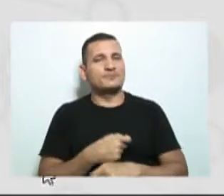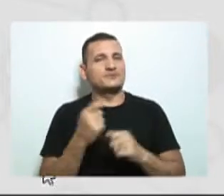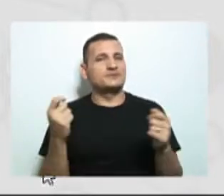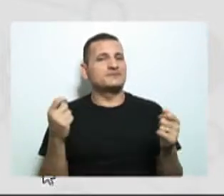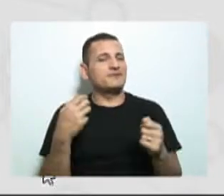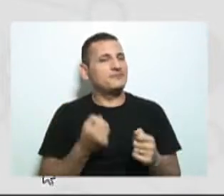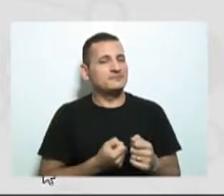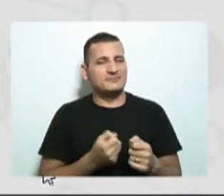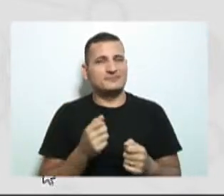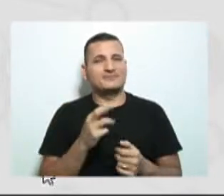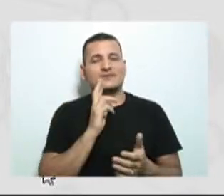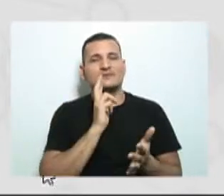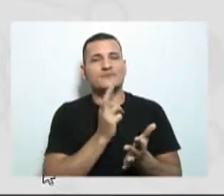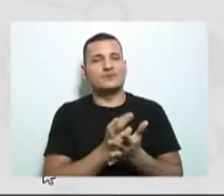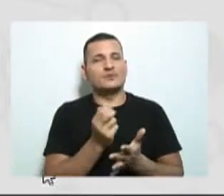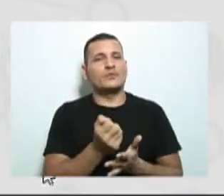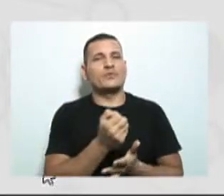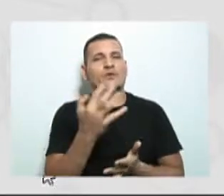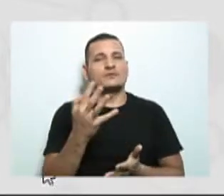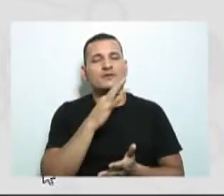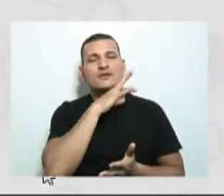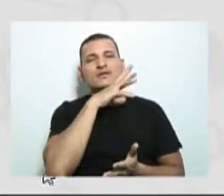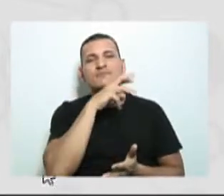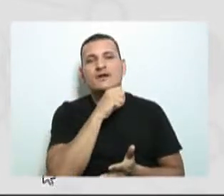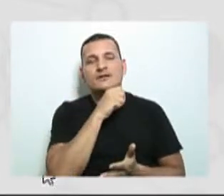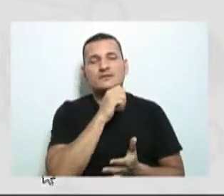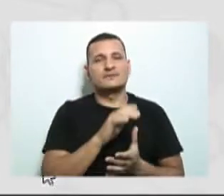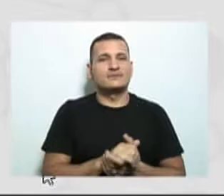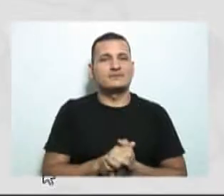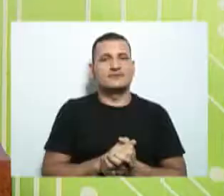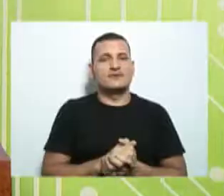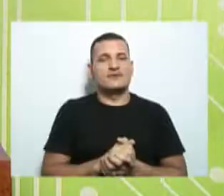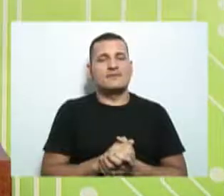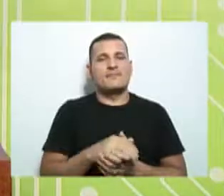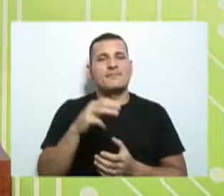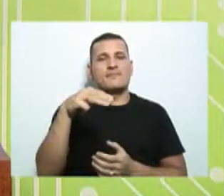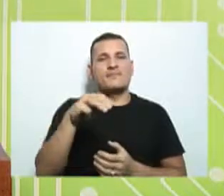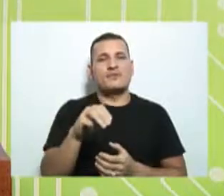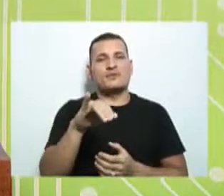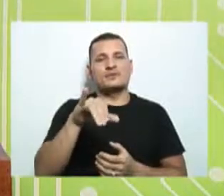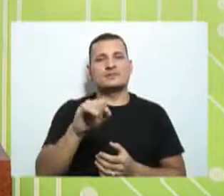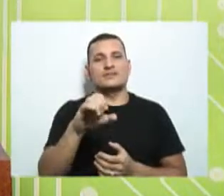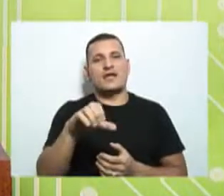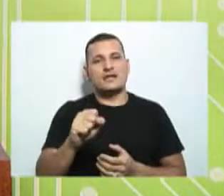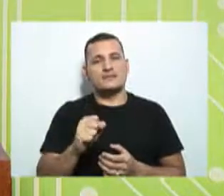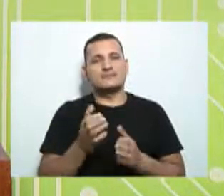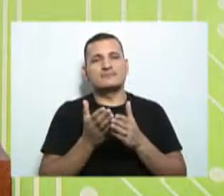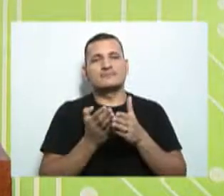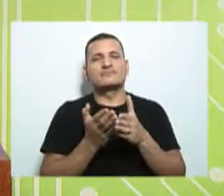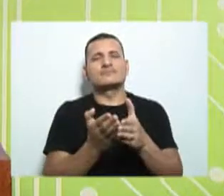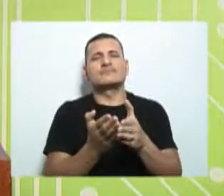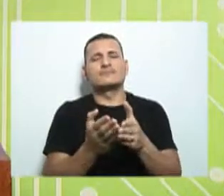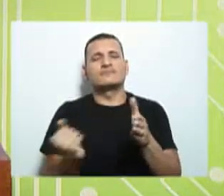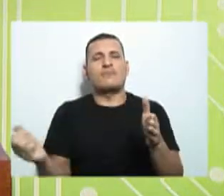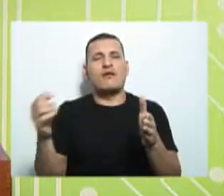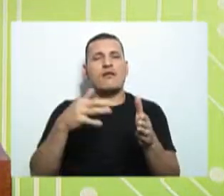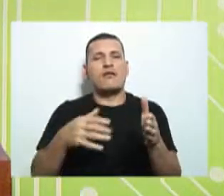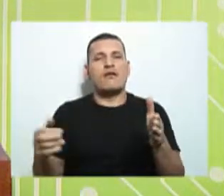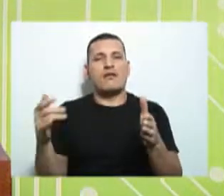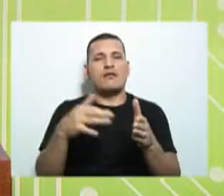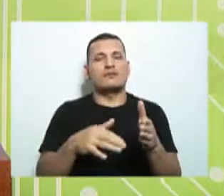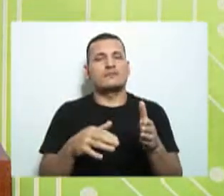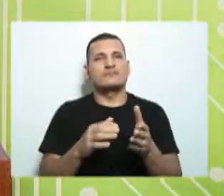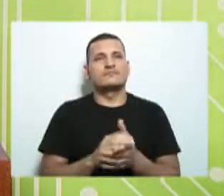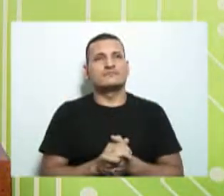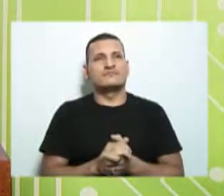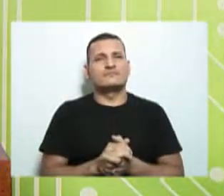saber quantos animais de cada espécie Moisés levou a bordo da arca. Quantos animais? Vamos lá, quantos, professora Regina? Uma.